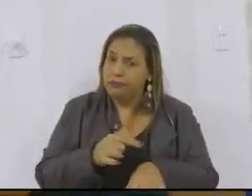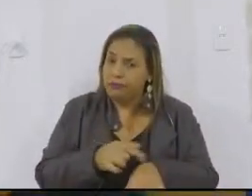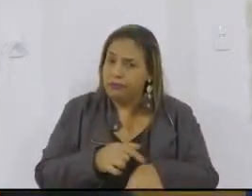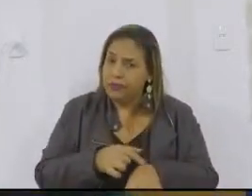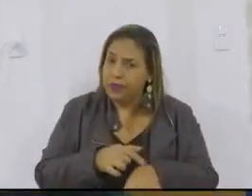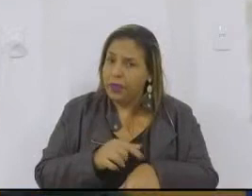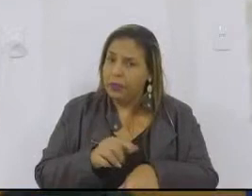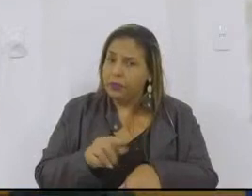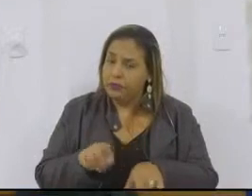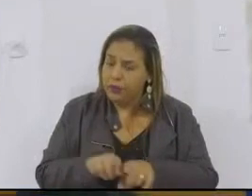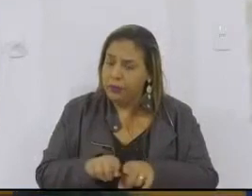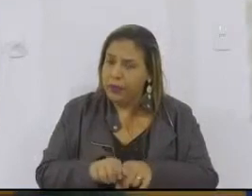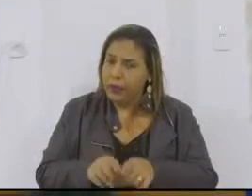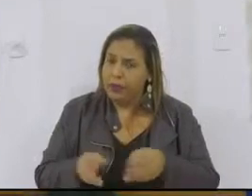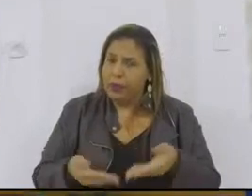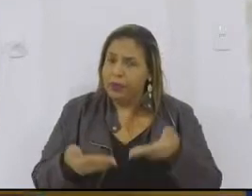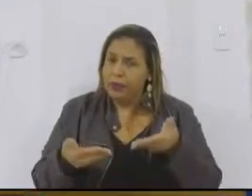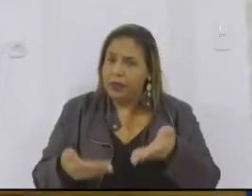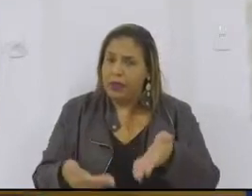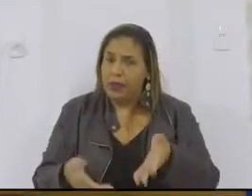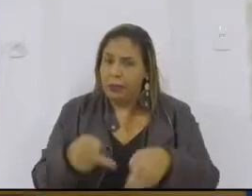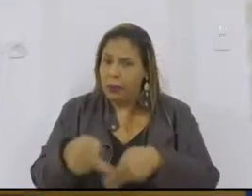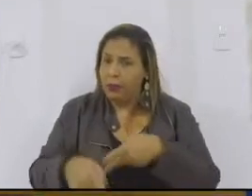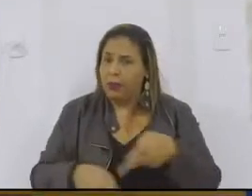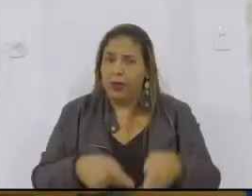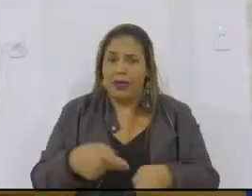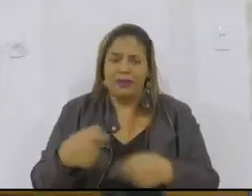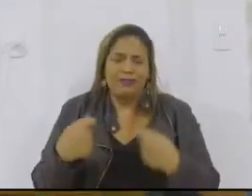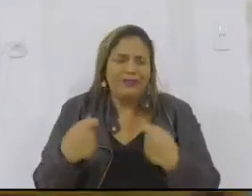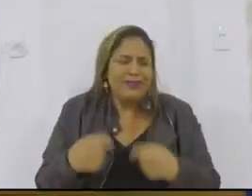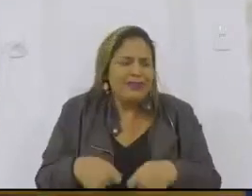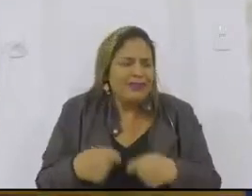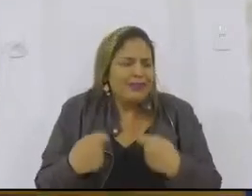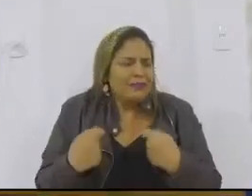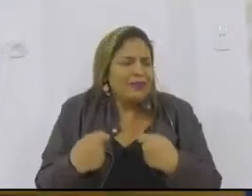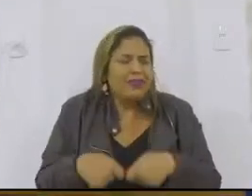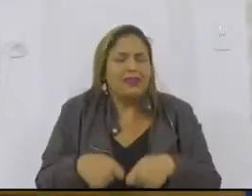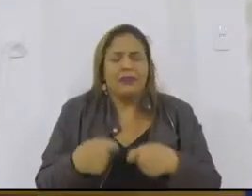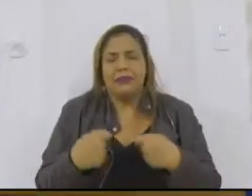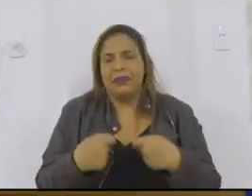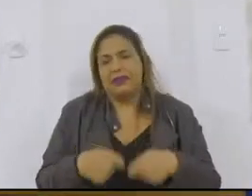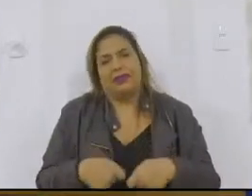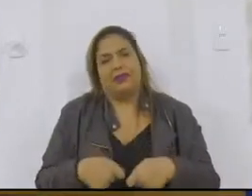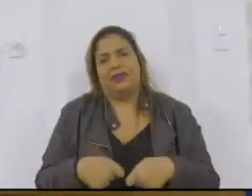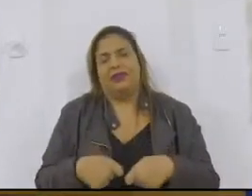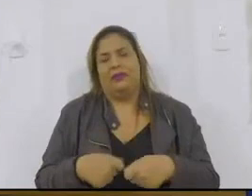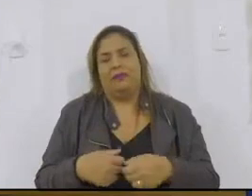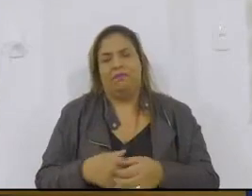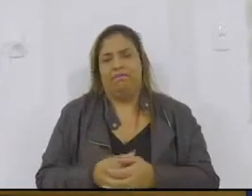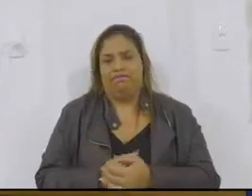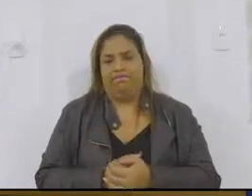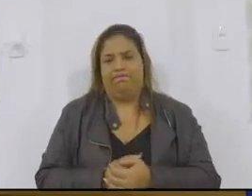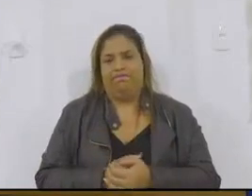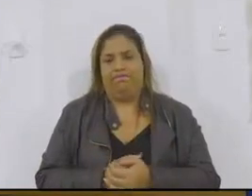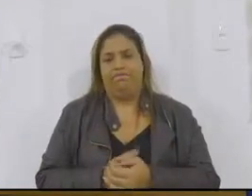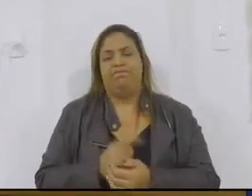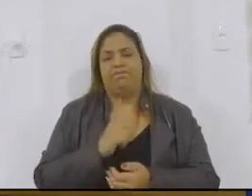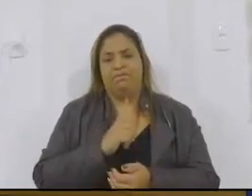à população. População tão carente, população do 102, grande, que é atendida